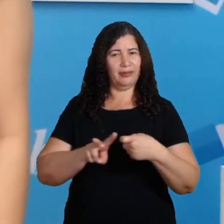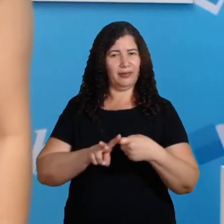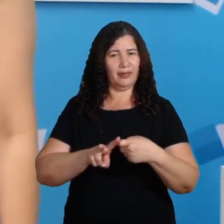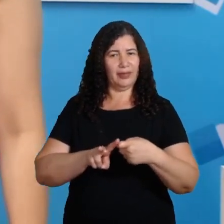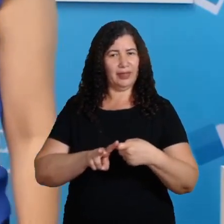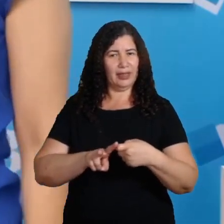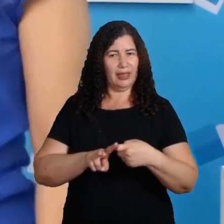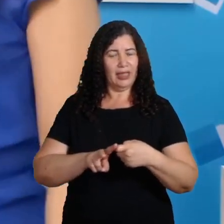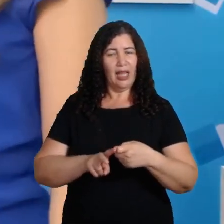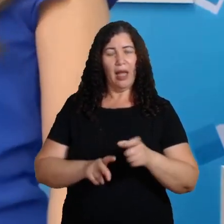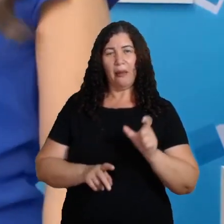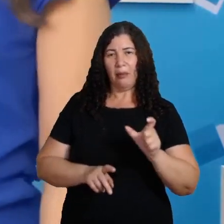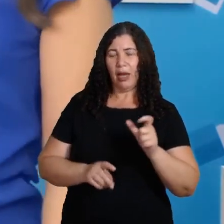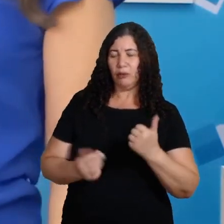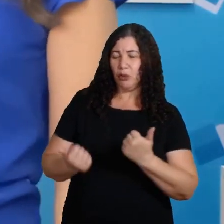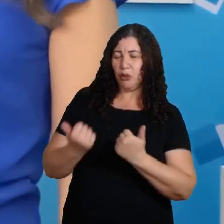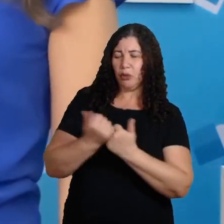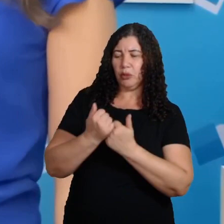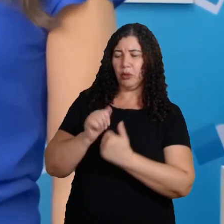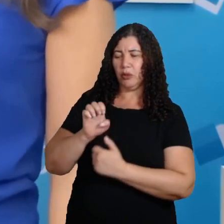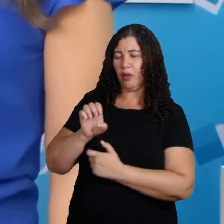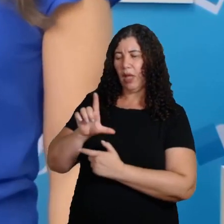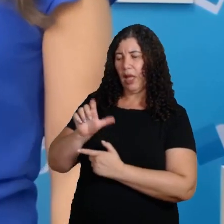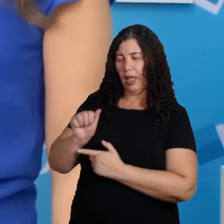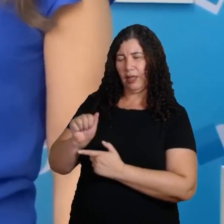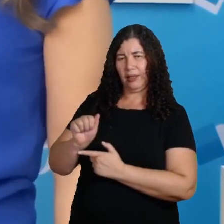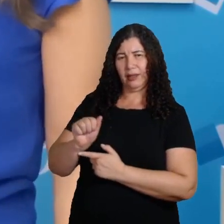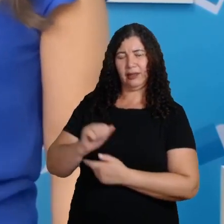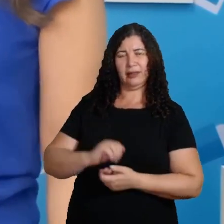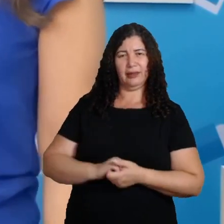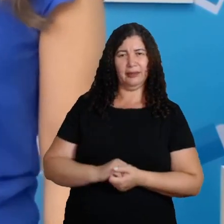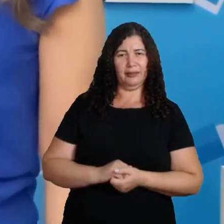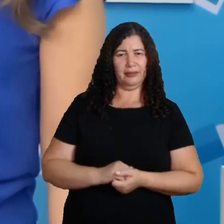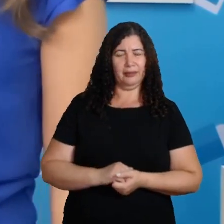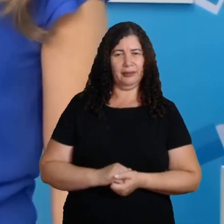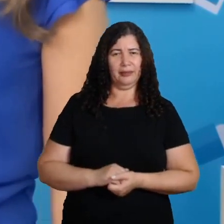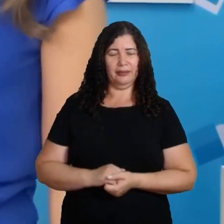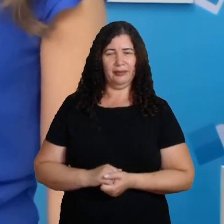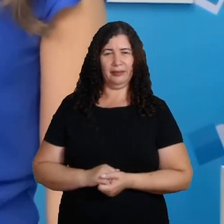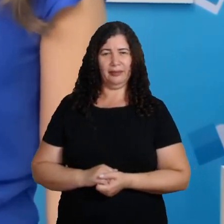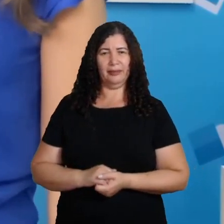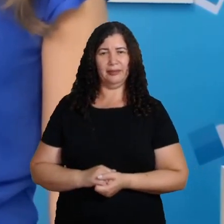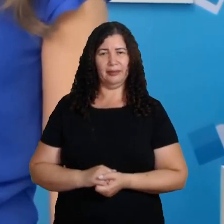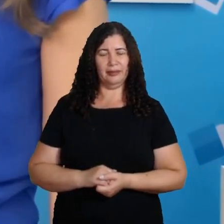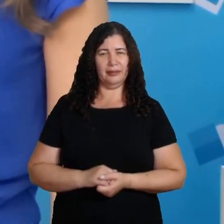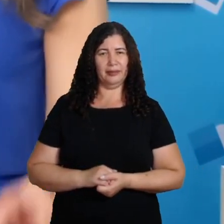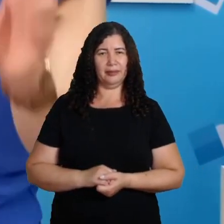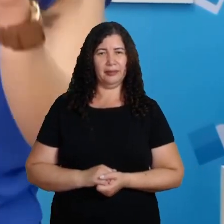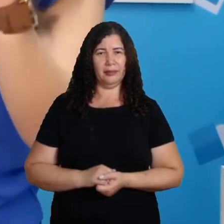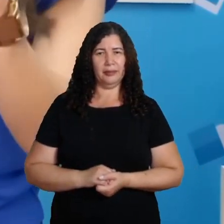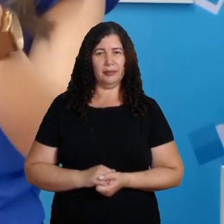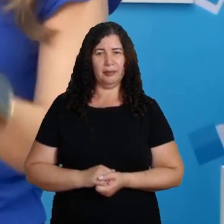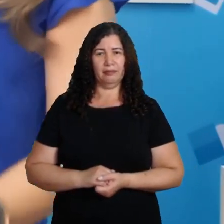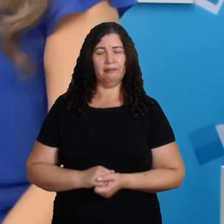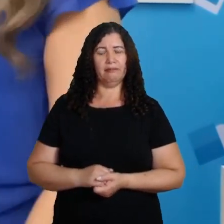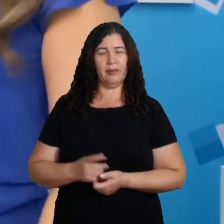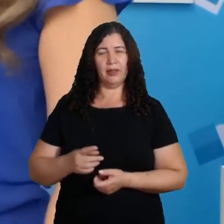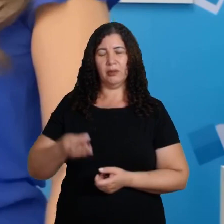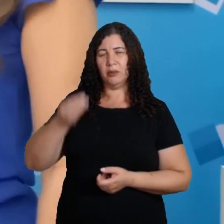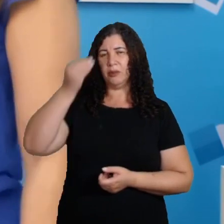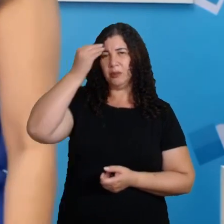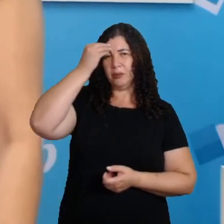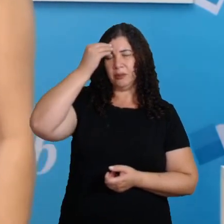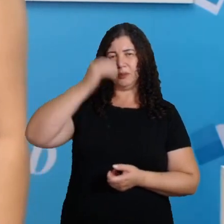Para eu não repetir a palavra veterinária, eu utilizo o pronome aqui, que funciona como elemento anafórico. Então gravem